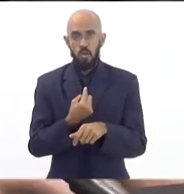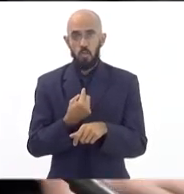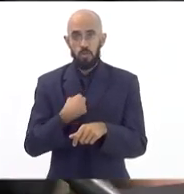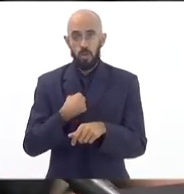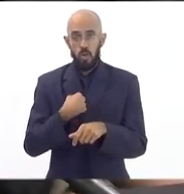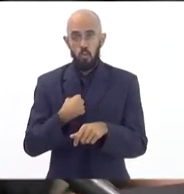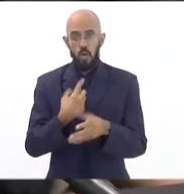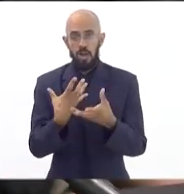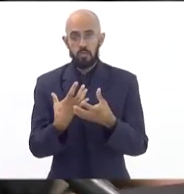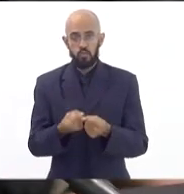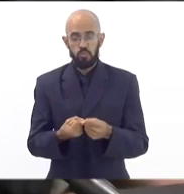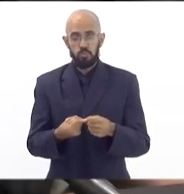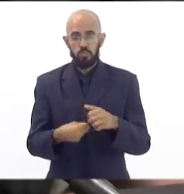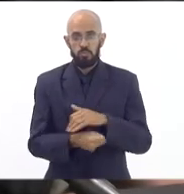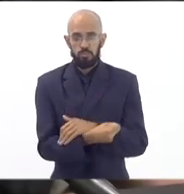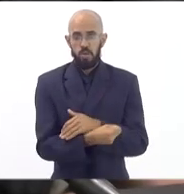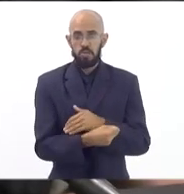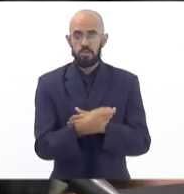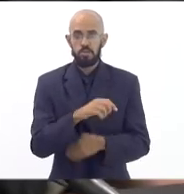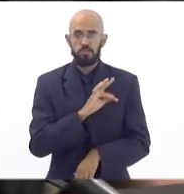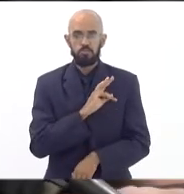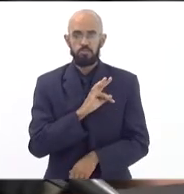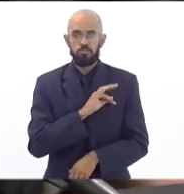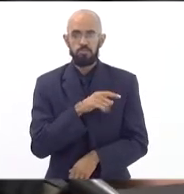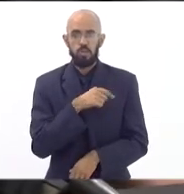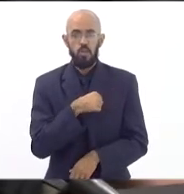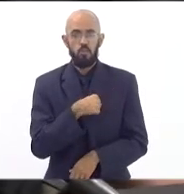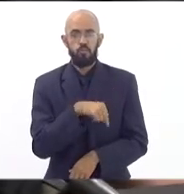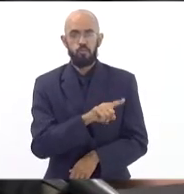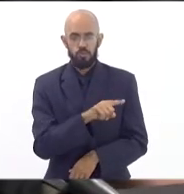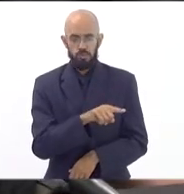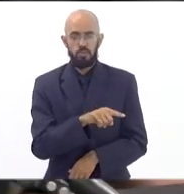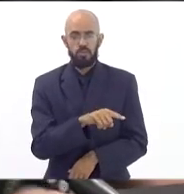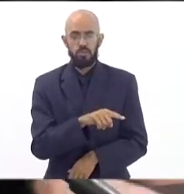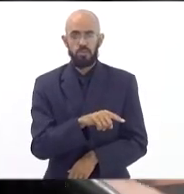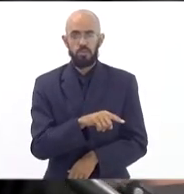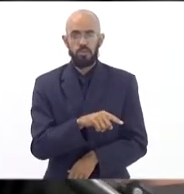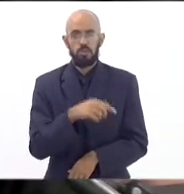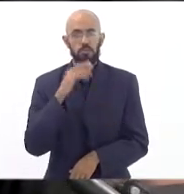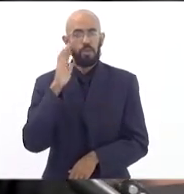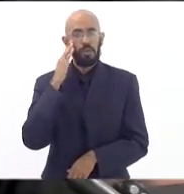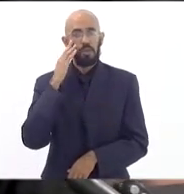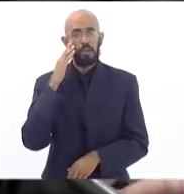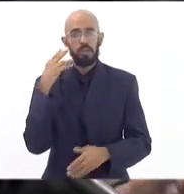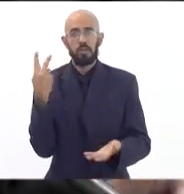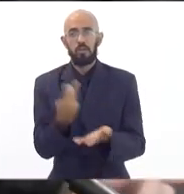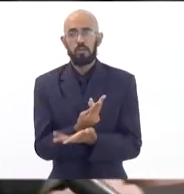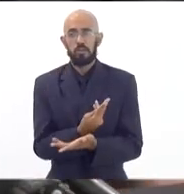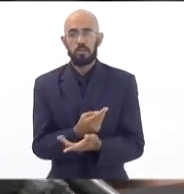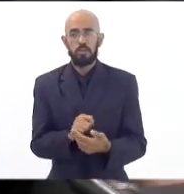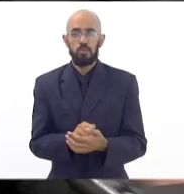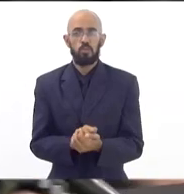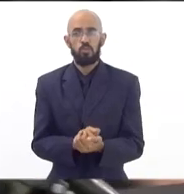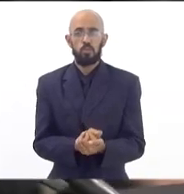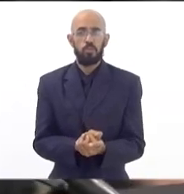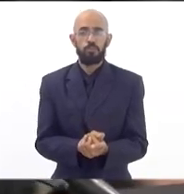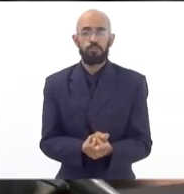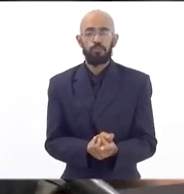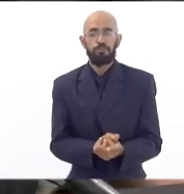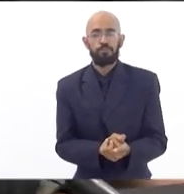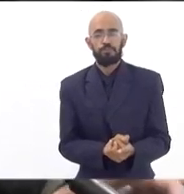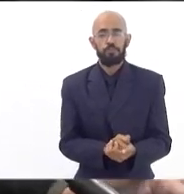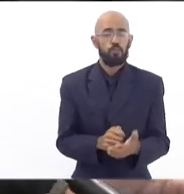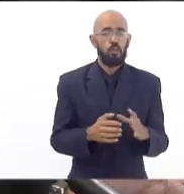nós fomos a SuperVia em agosto no final de agosto para entender o que está acontecendo as da